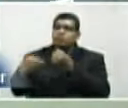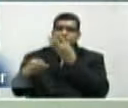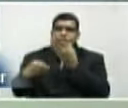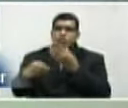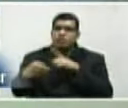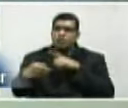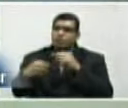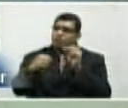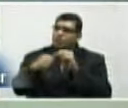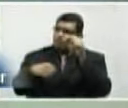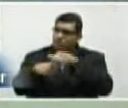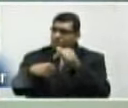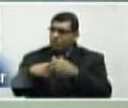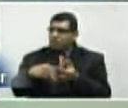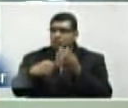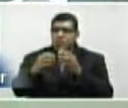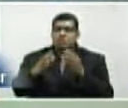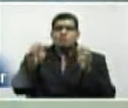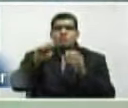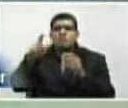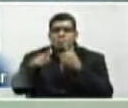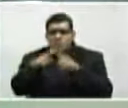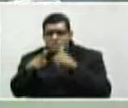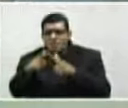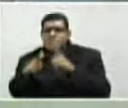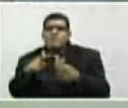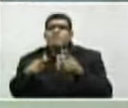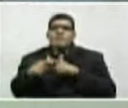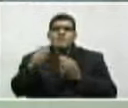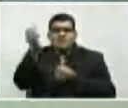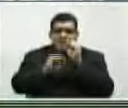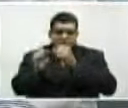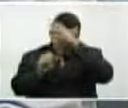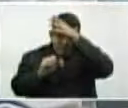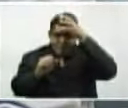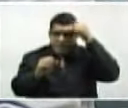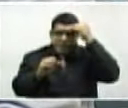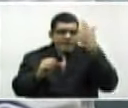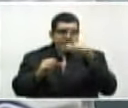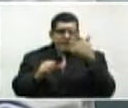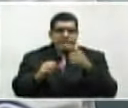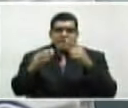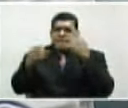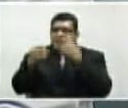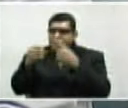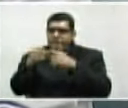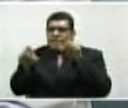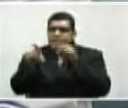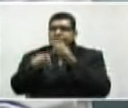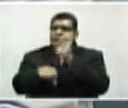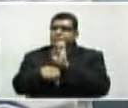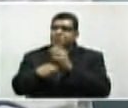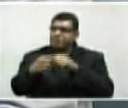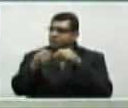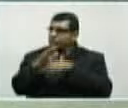tem relatado aqui o grave problema habitacional da cidade de Manaus e do interior do estado. Está aqui a